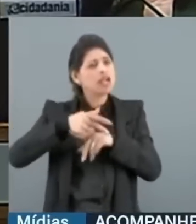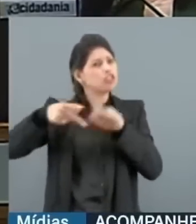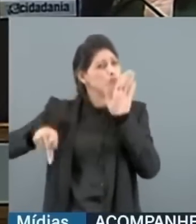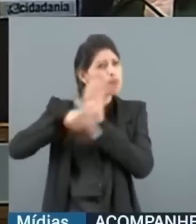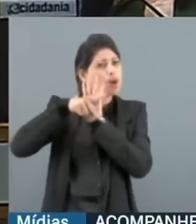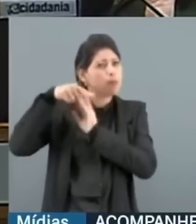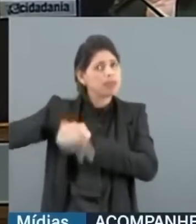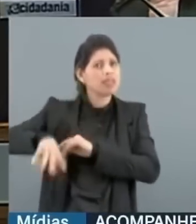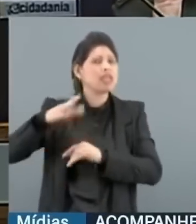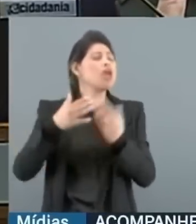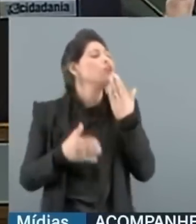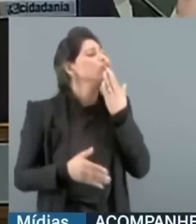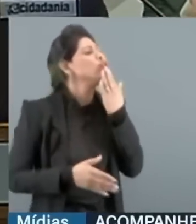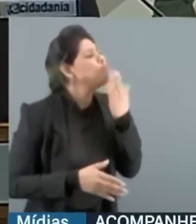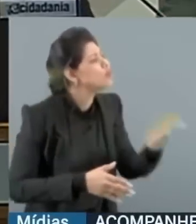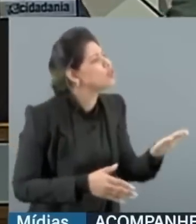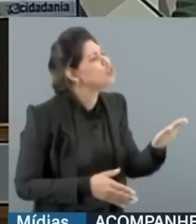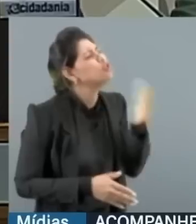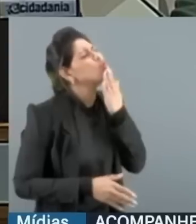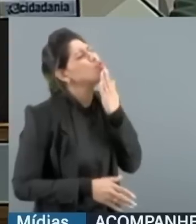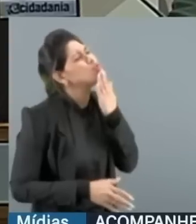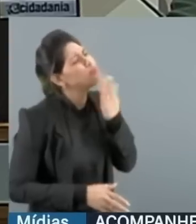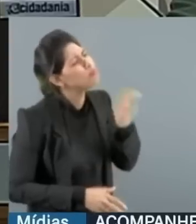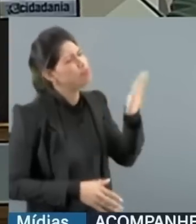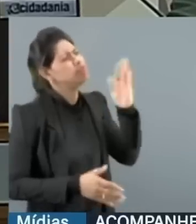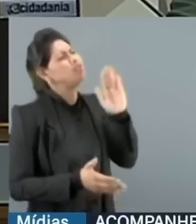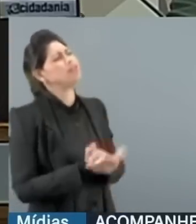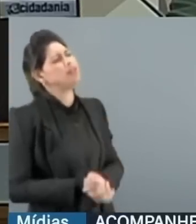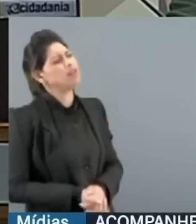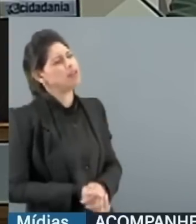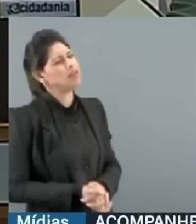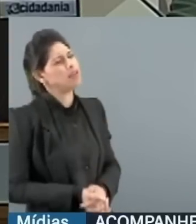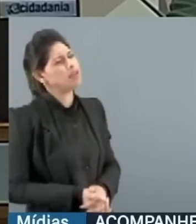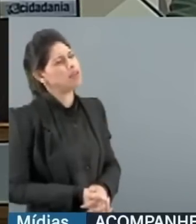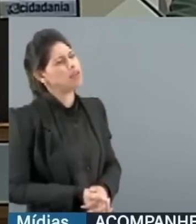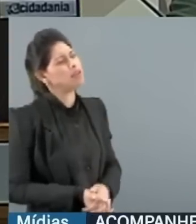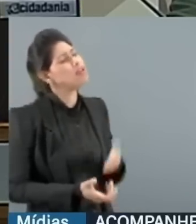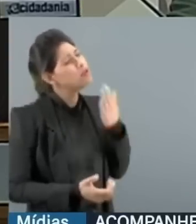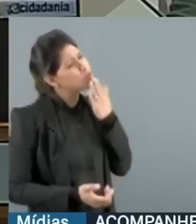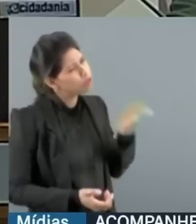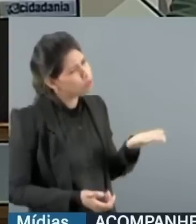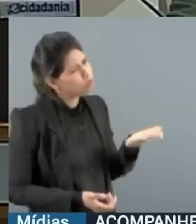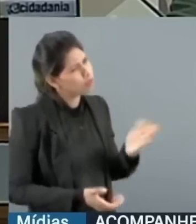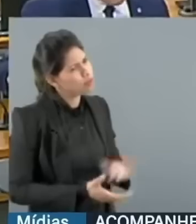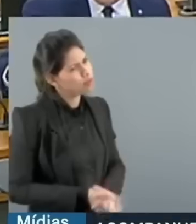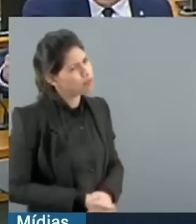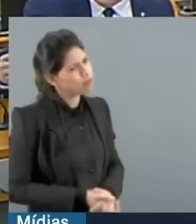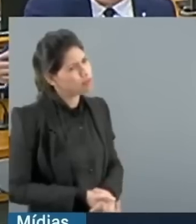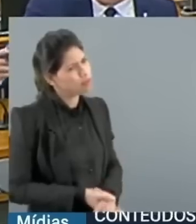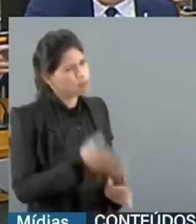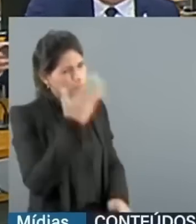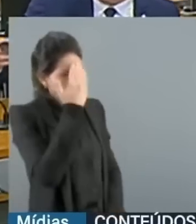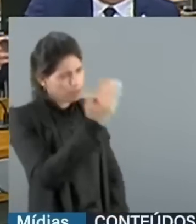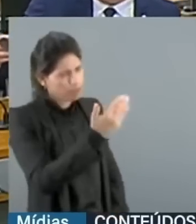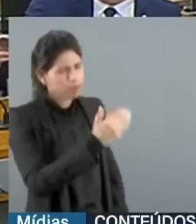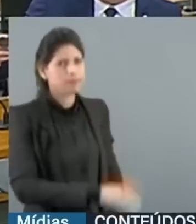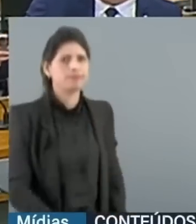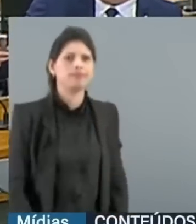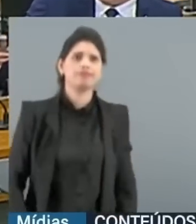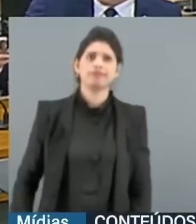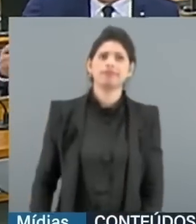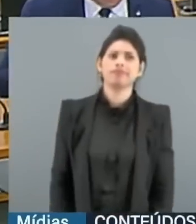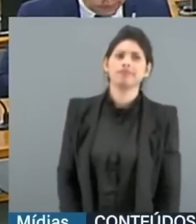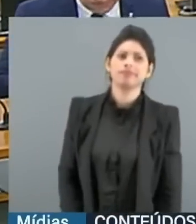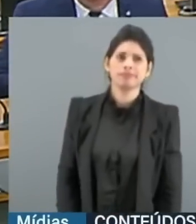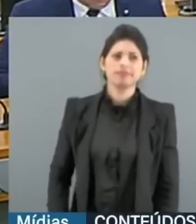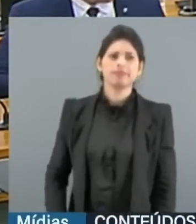que eu estou fazendo a Vossa Excelência. Eu estou fazendo um pedido a Vossa Excelência. Entenda como um pedido meu. Muito obrigado, muito obrigado. Muito obrigado. Então, por